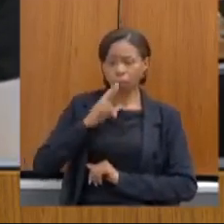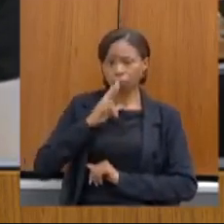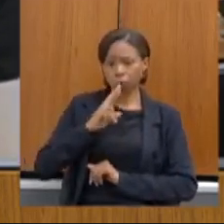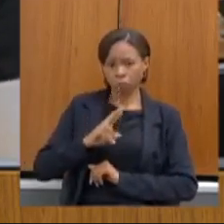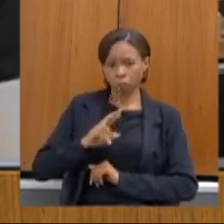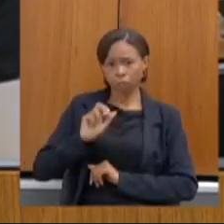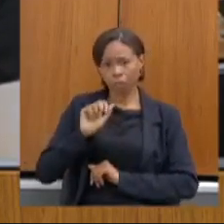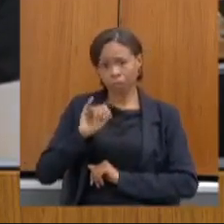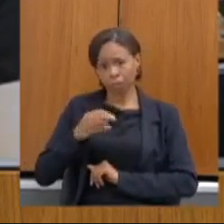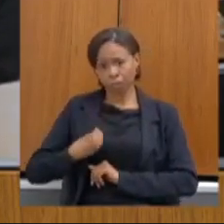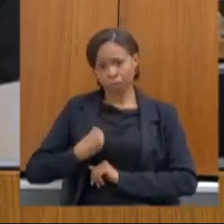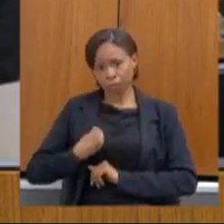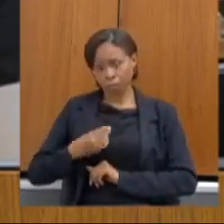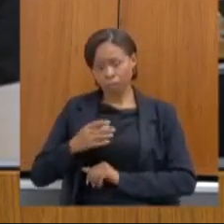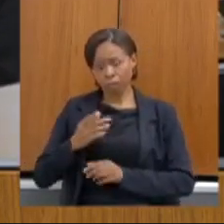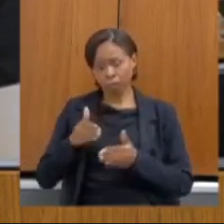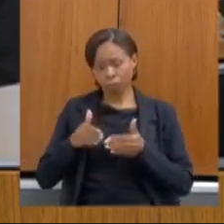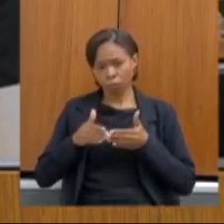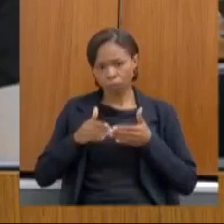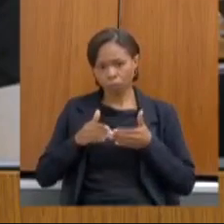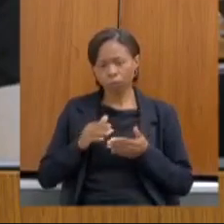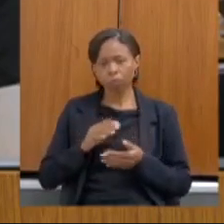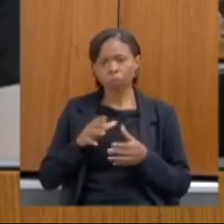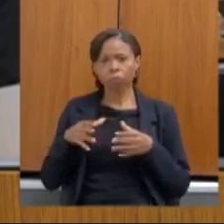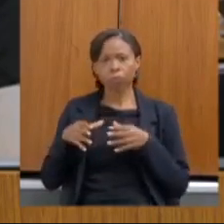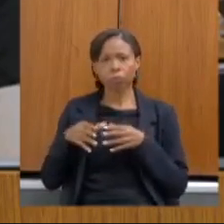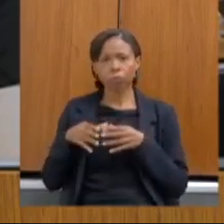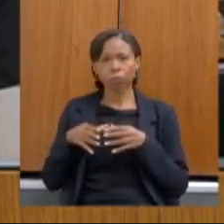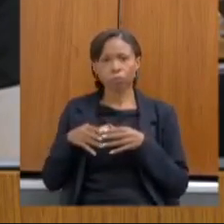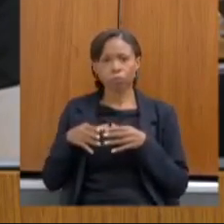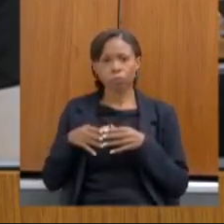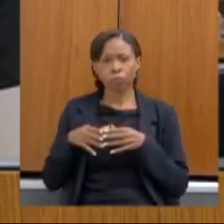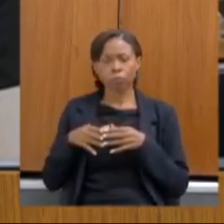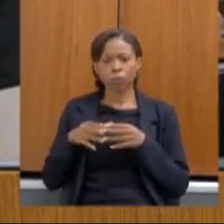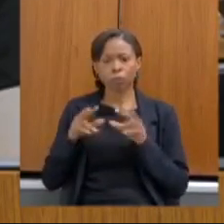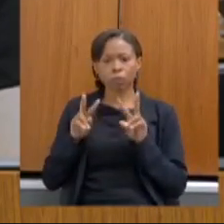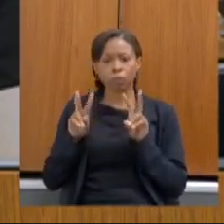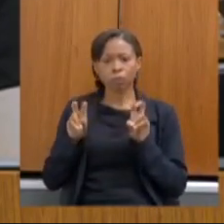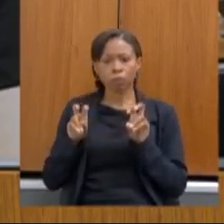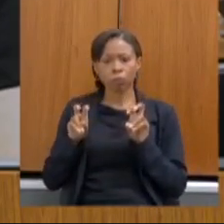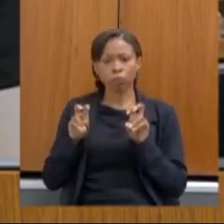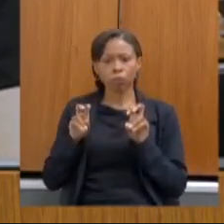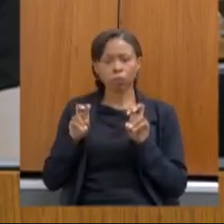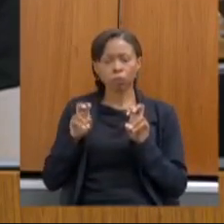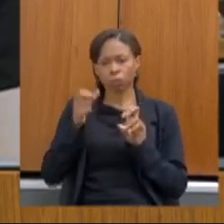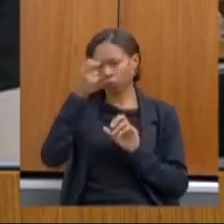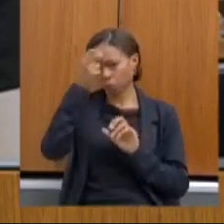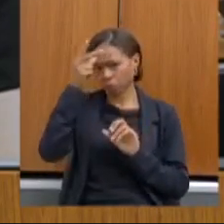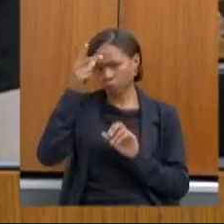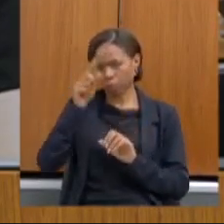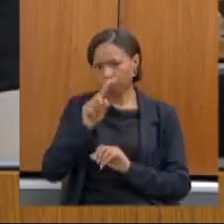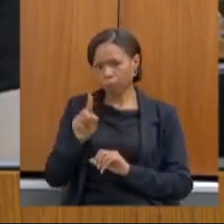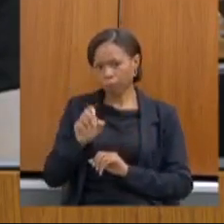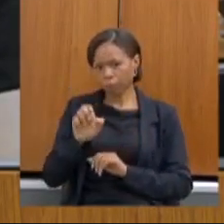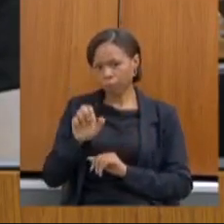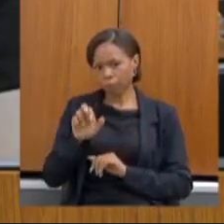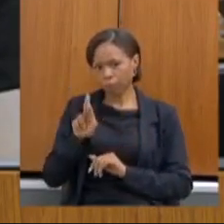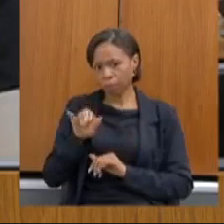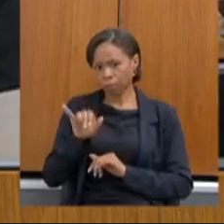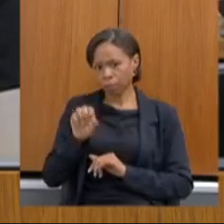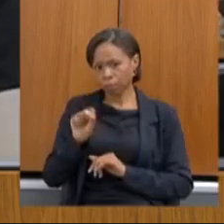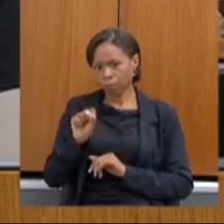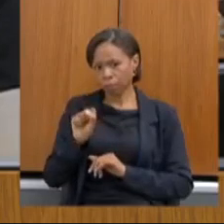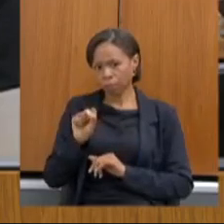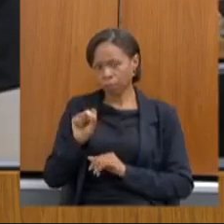presentes por gentileza deputados da comissão de assuntos municipais Zé Reis o